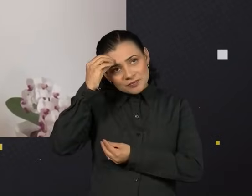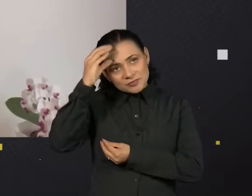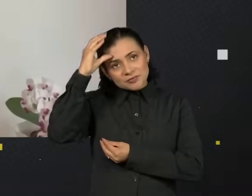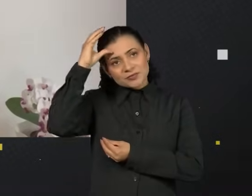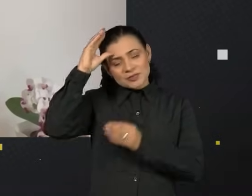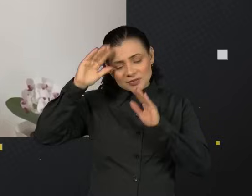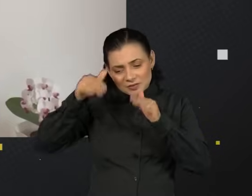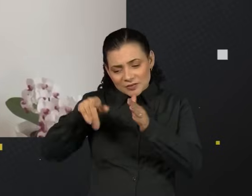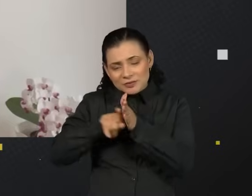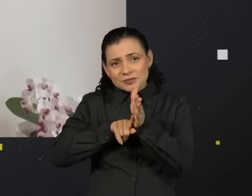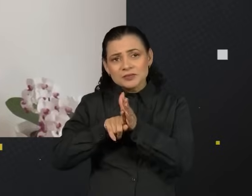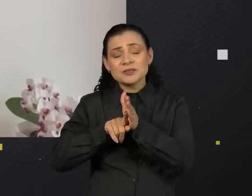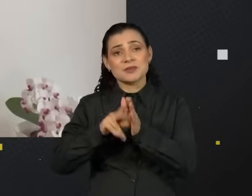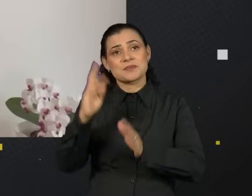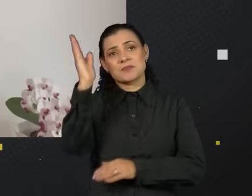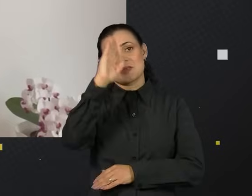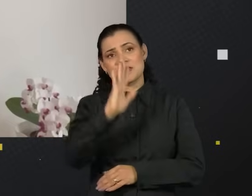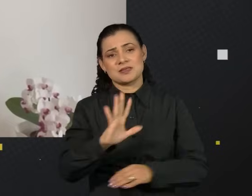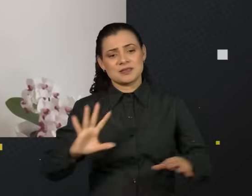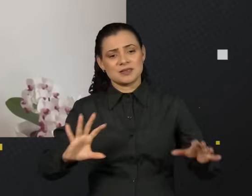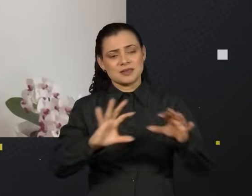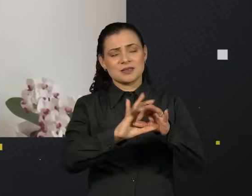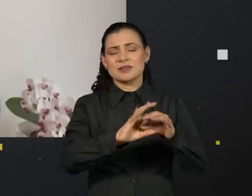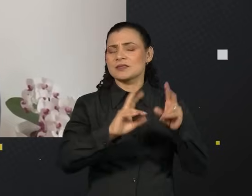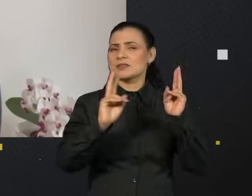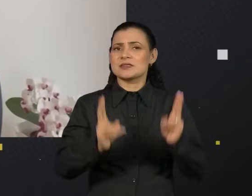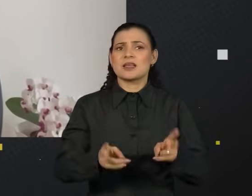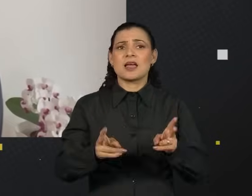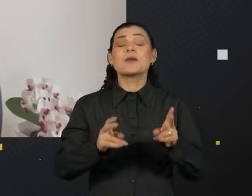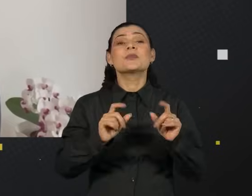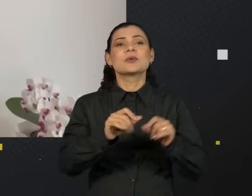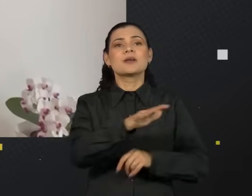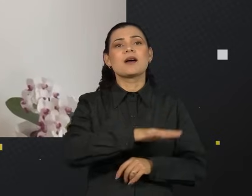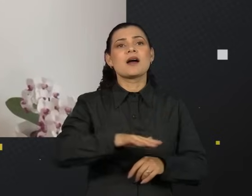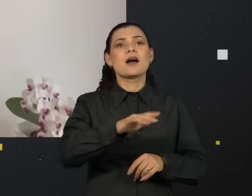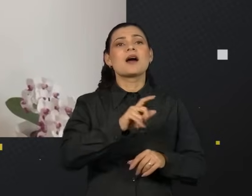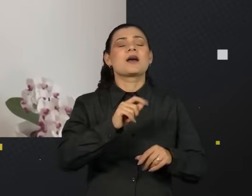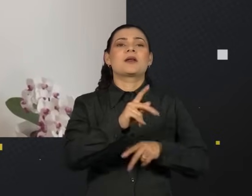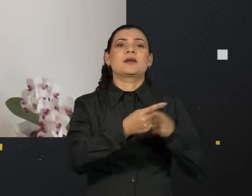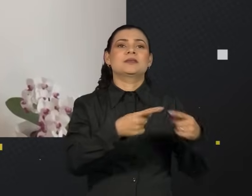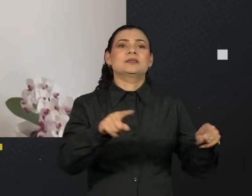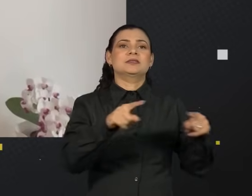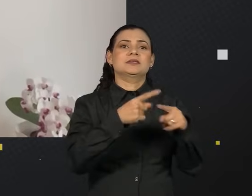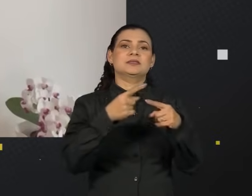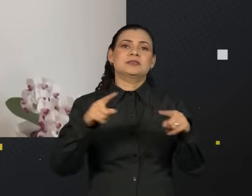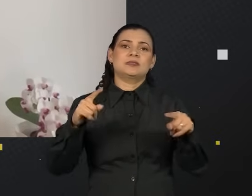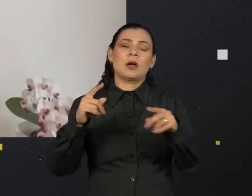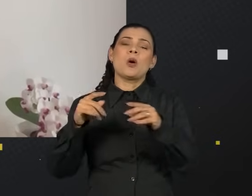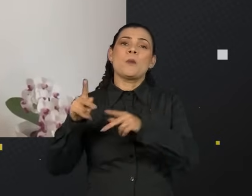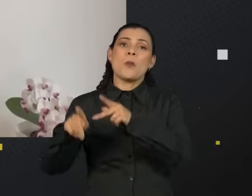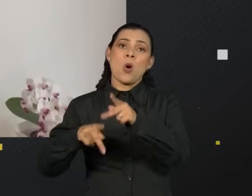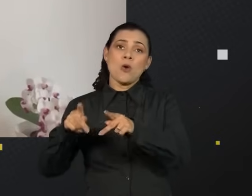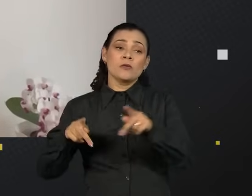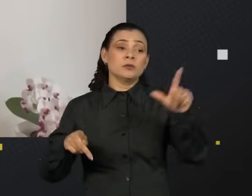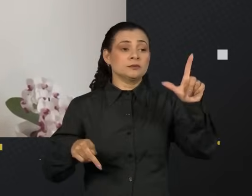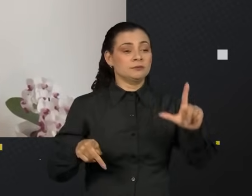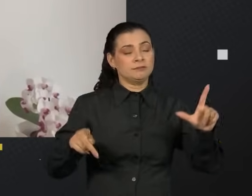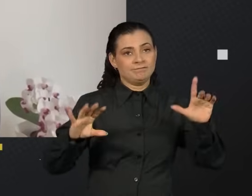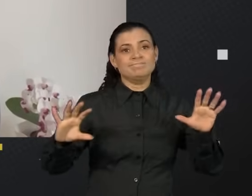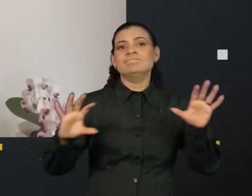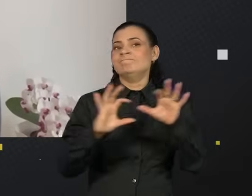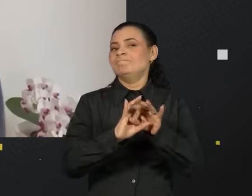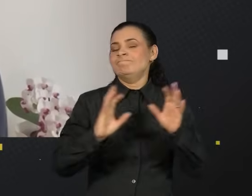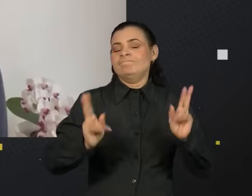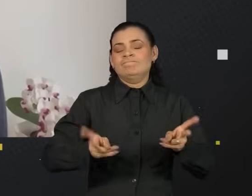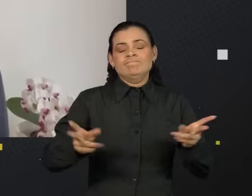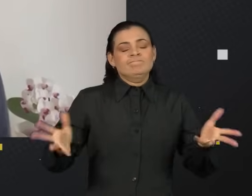brasileiro, especialmente associado ao campo da canção popular e da literatura. Como